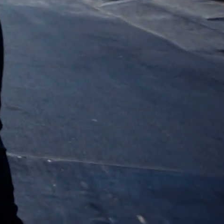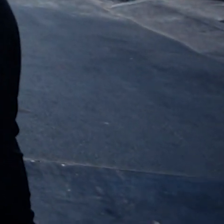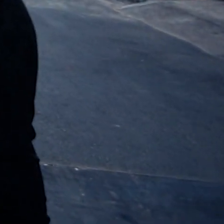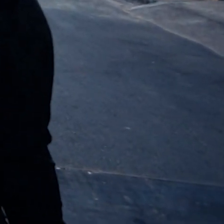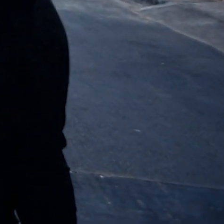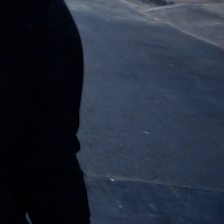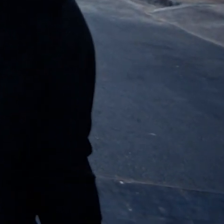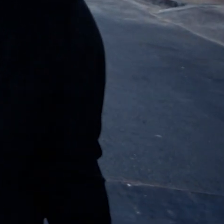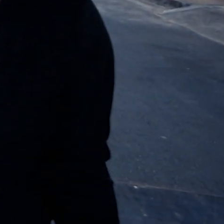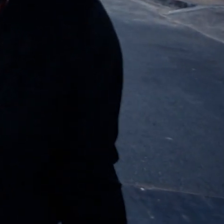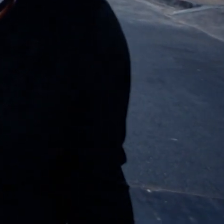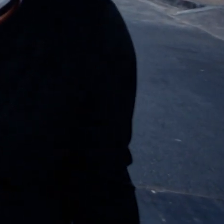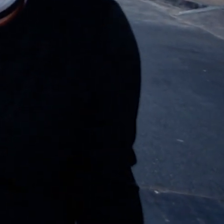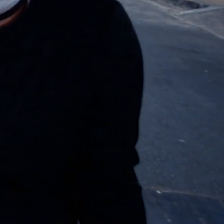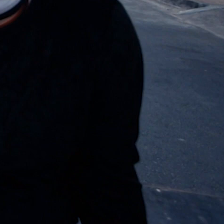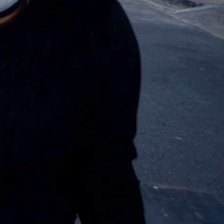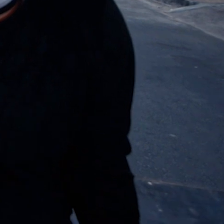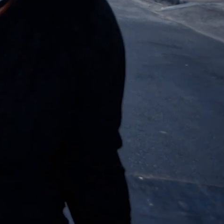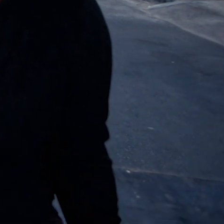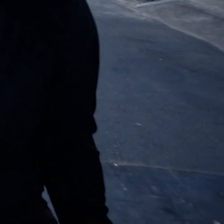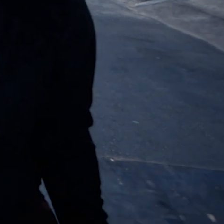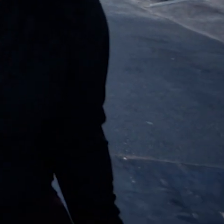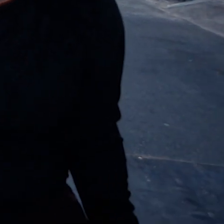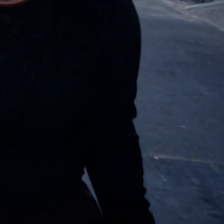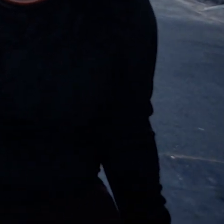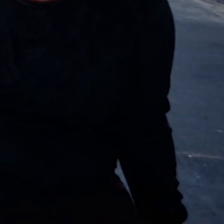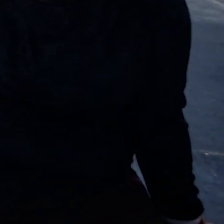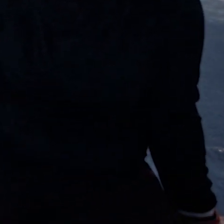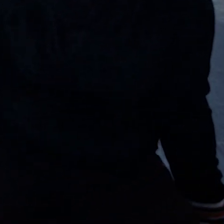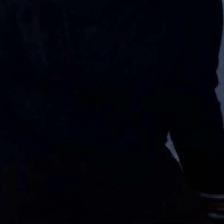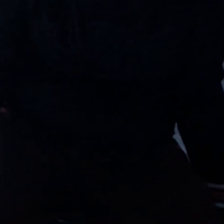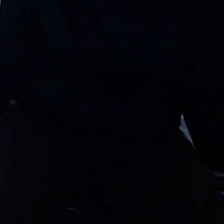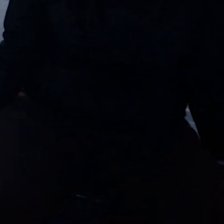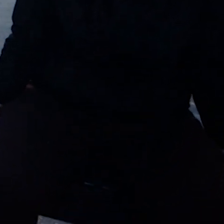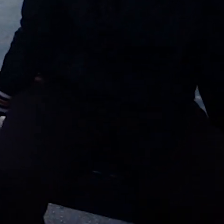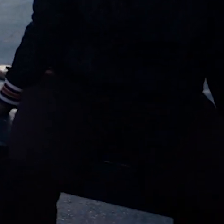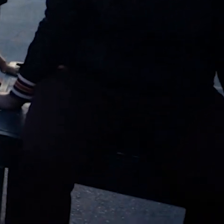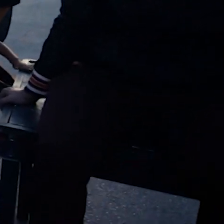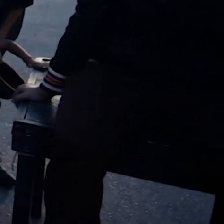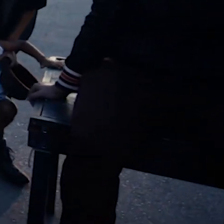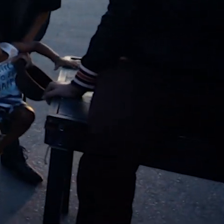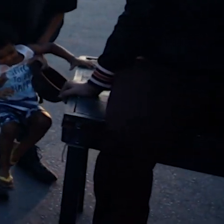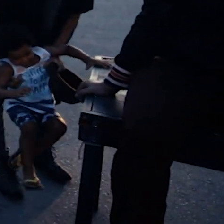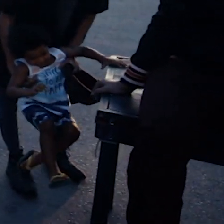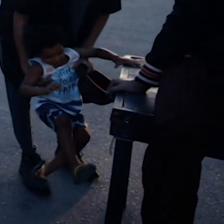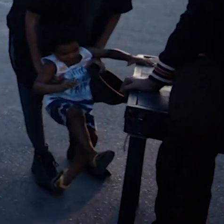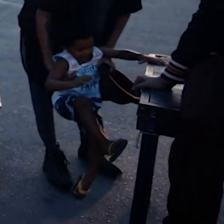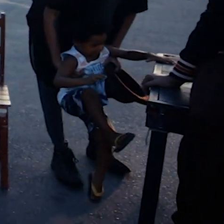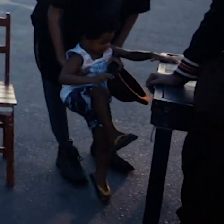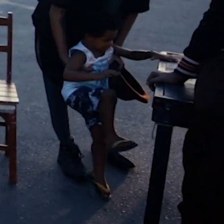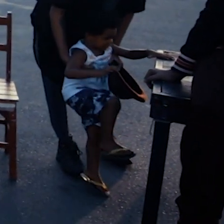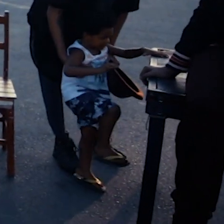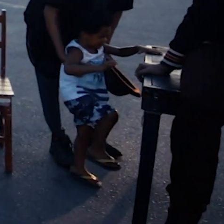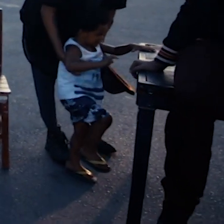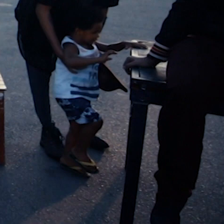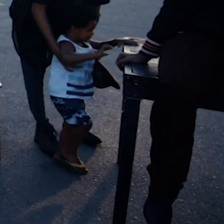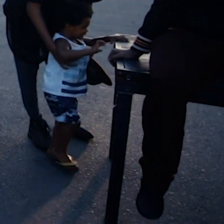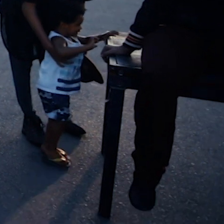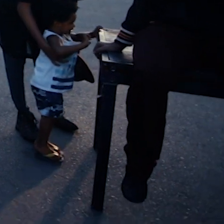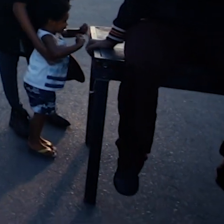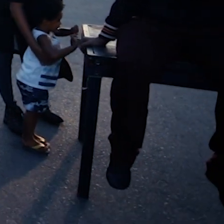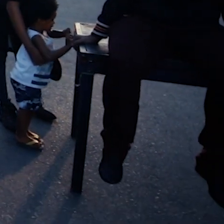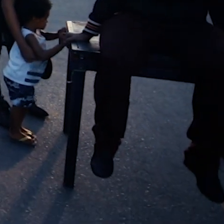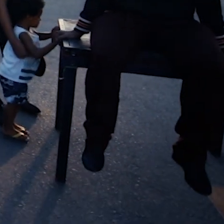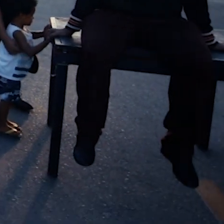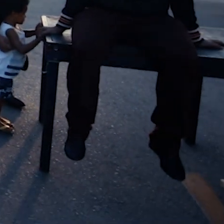Em pé, à esquerda e do lado de uma cadeira, Bruno segura um menino que aparenta 5 anos. Doroteia está mais à frente, em pé, virada para a direita.